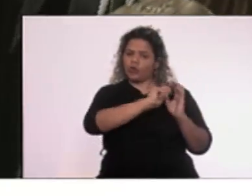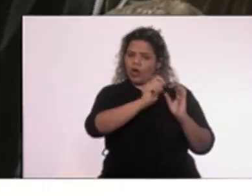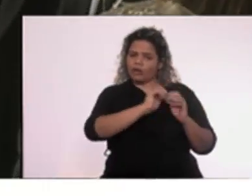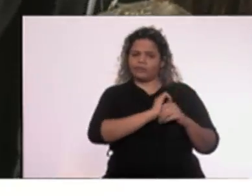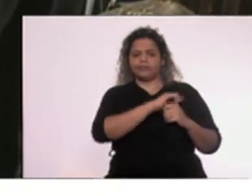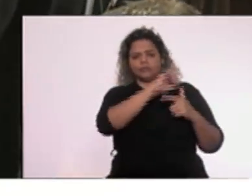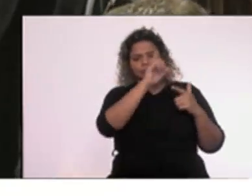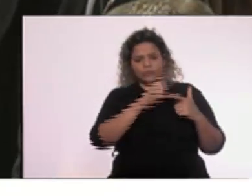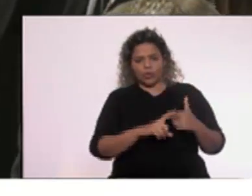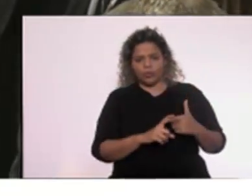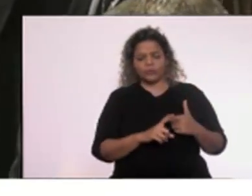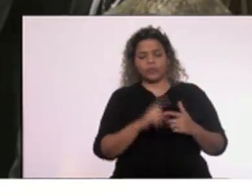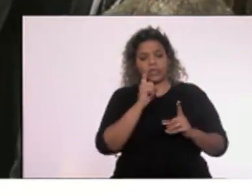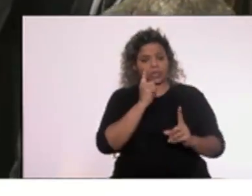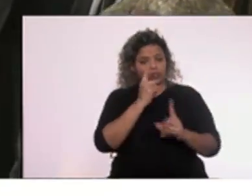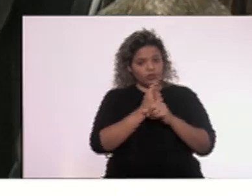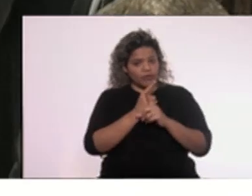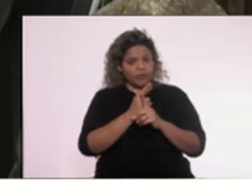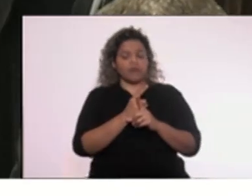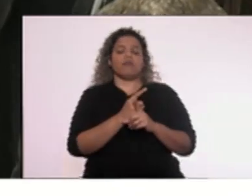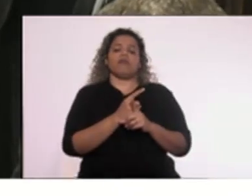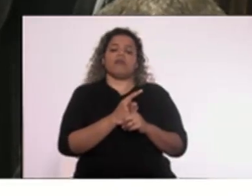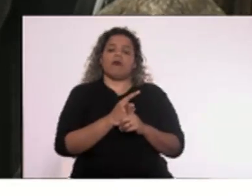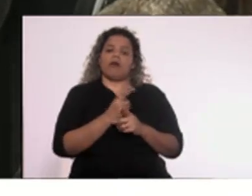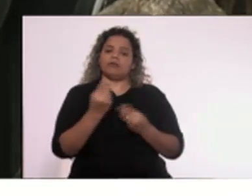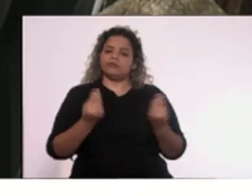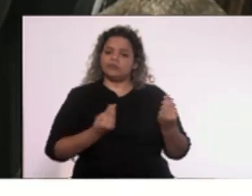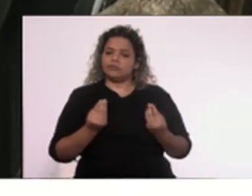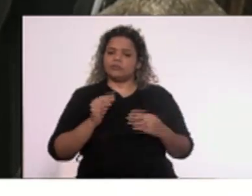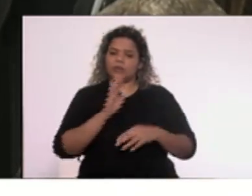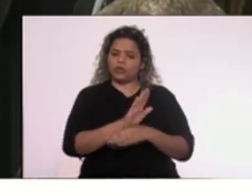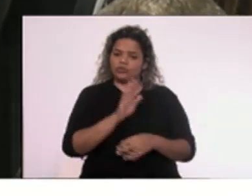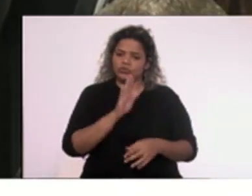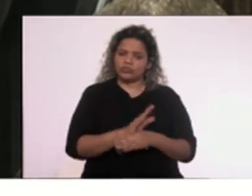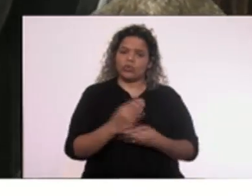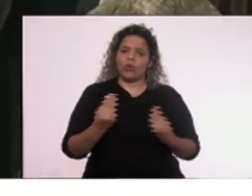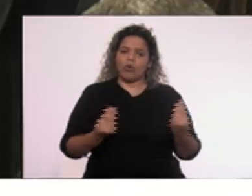drogas. Identificar e prevenir a